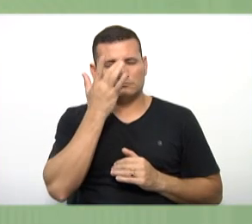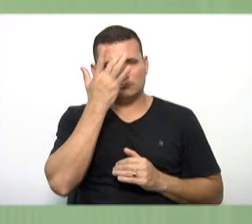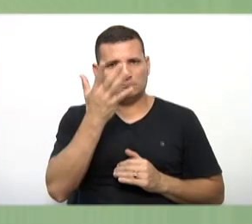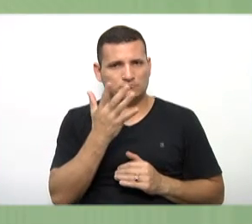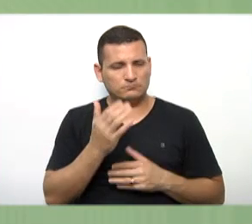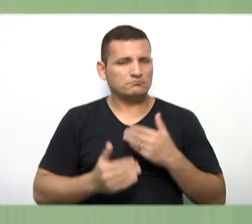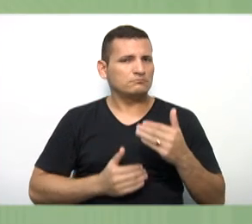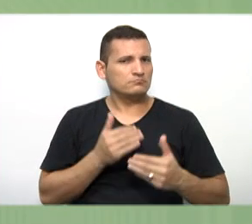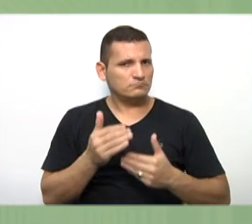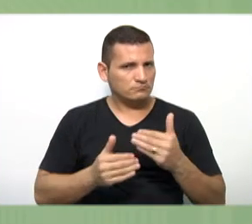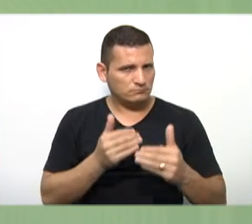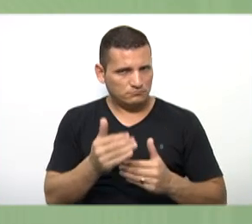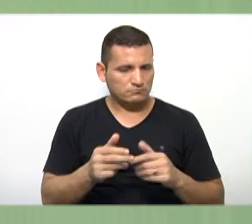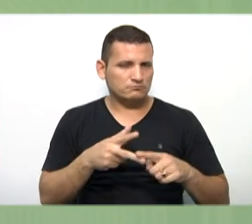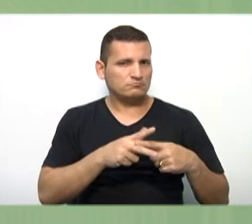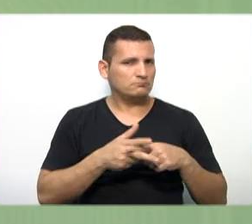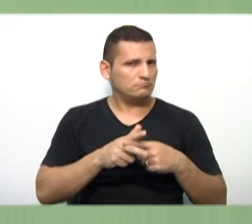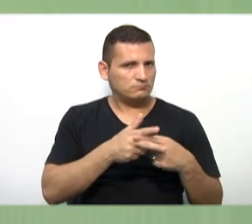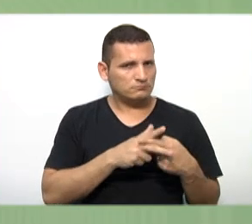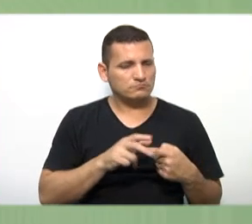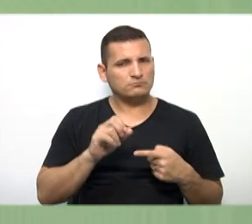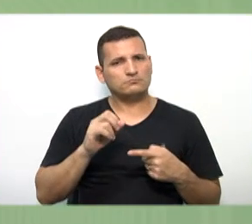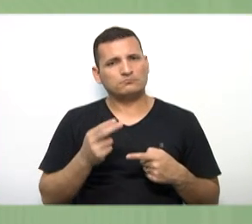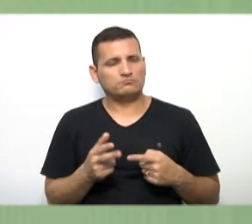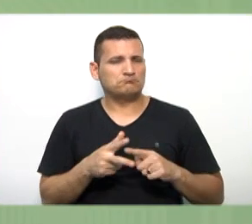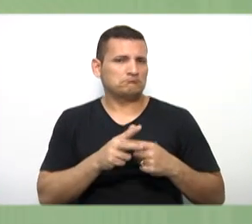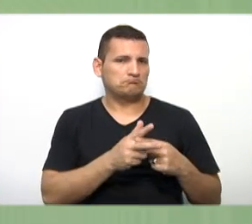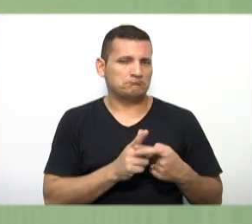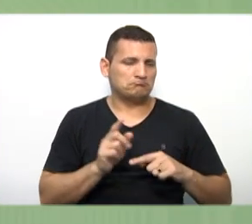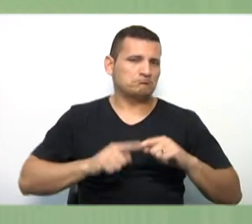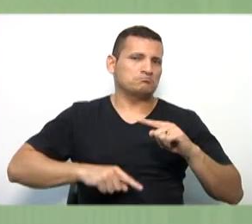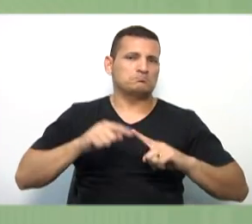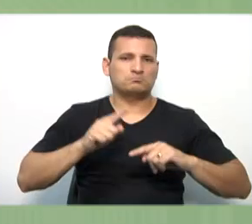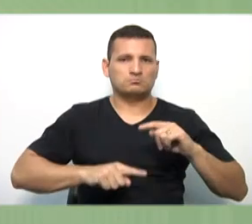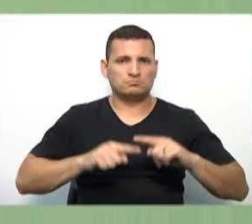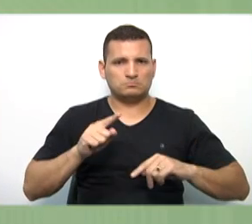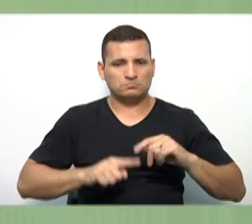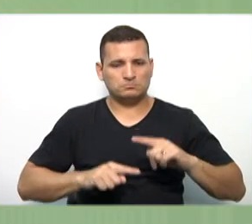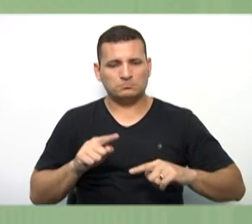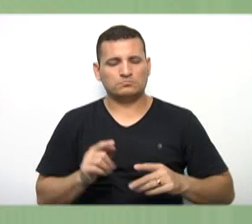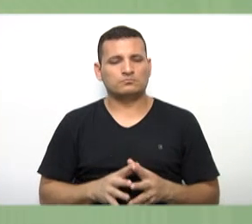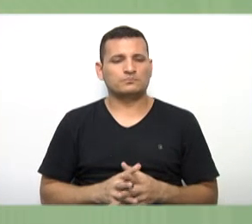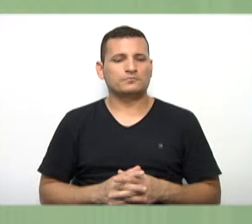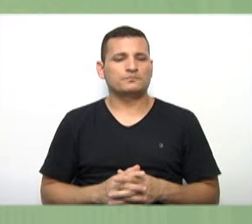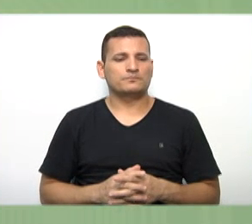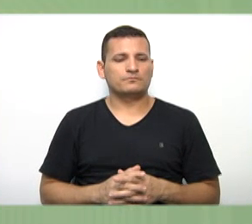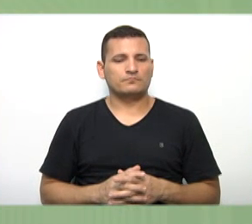de produção ou de fabricação de um produto. Ou, às vezes, algumas